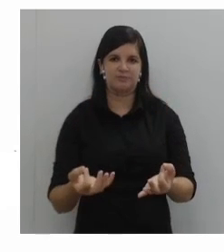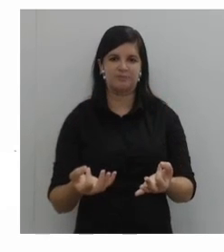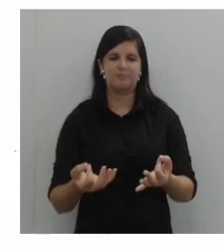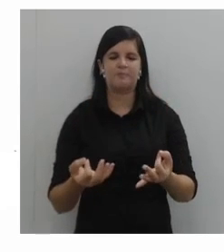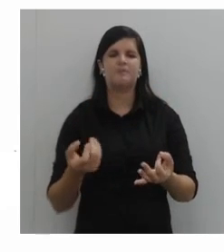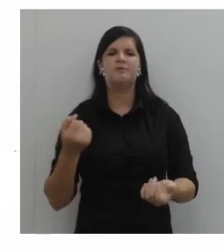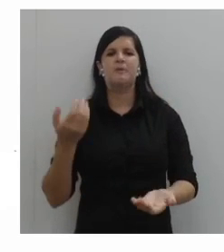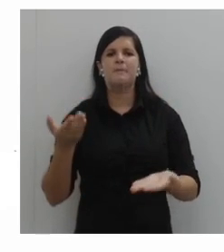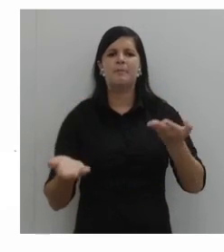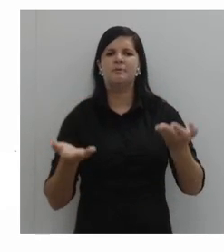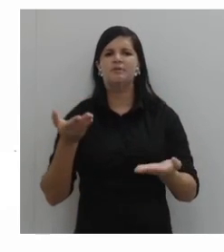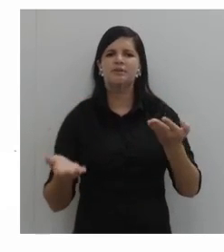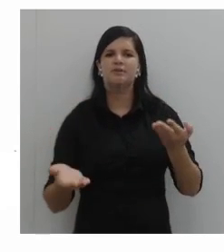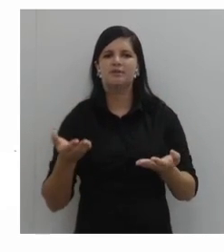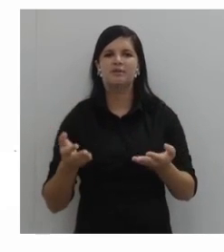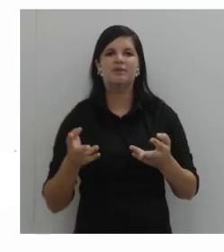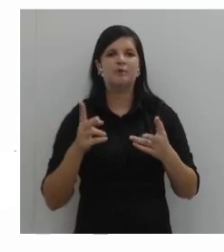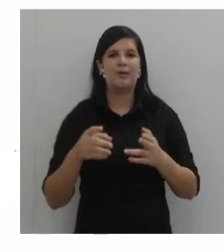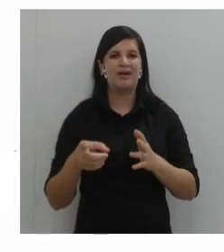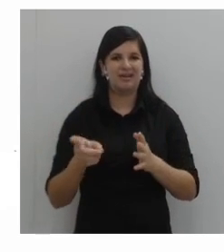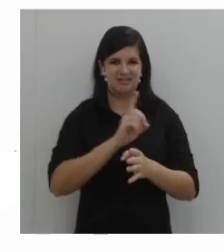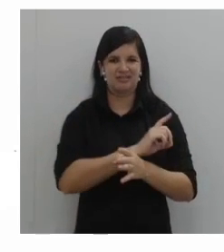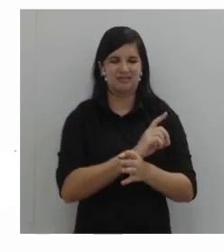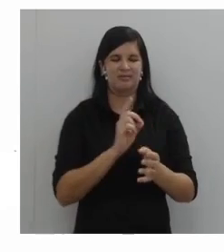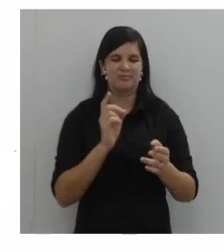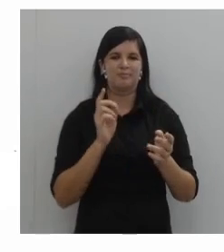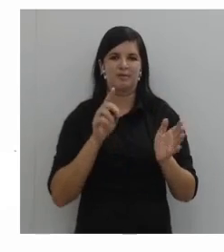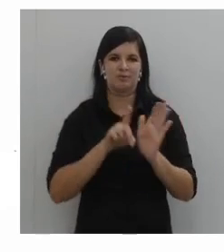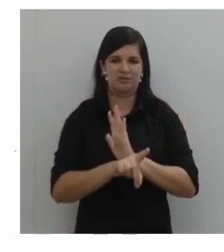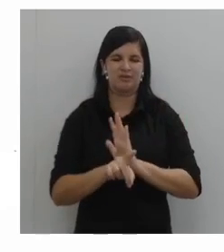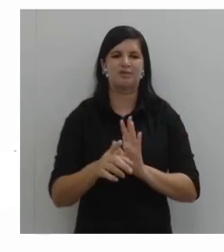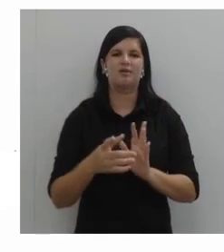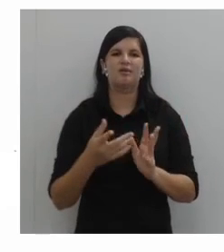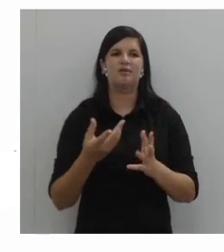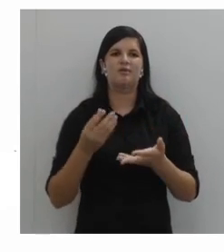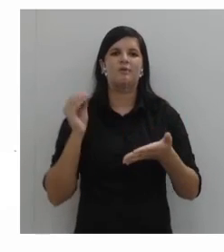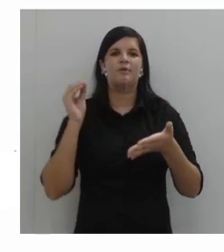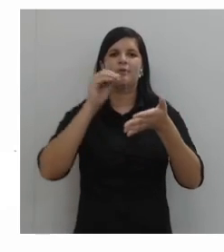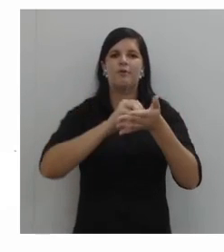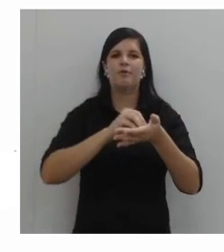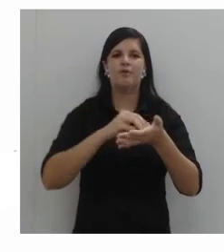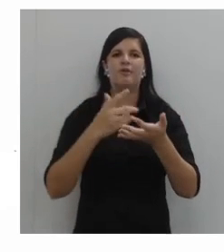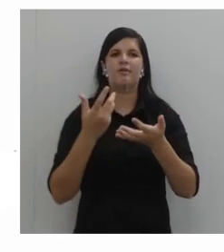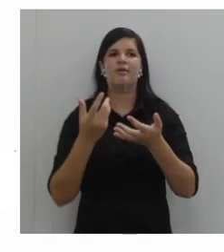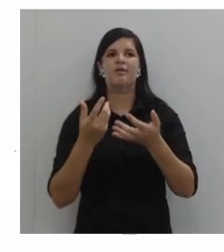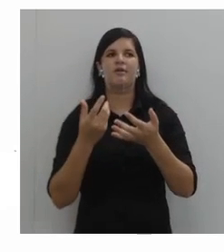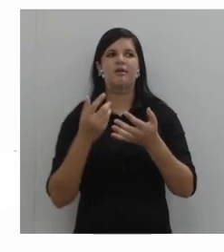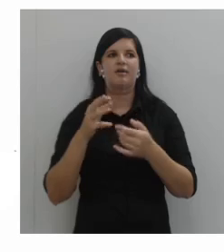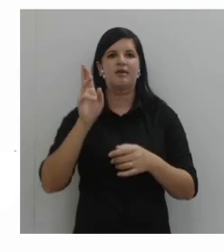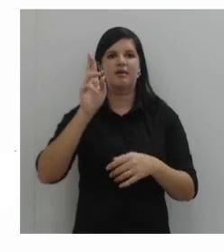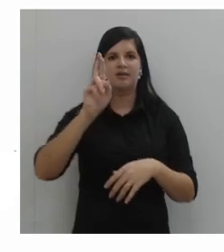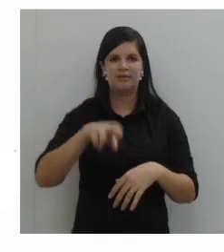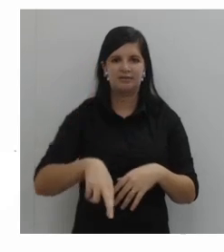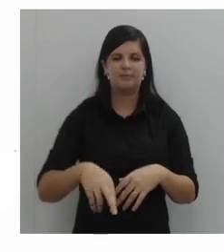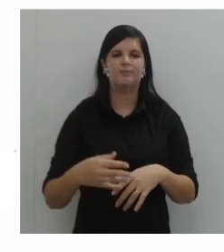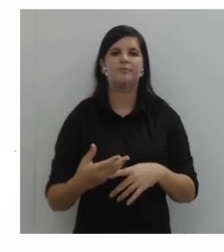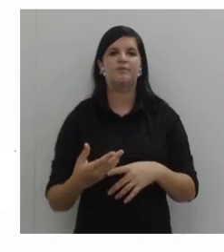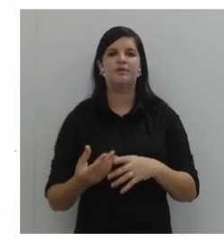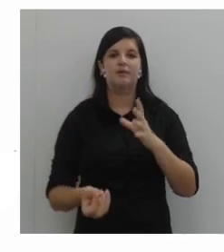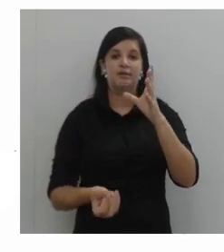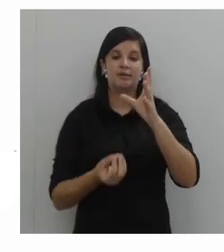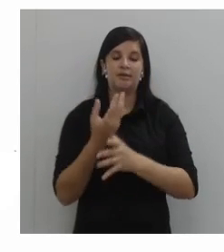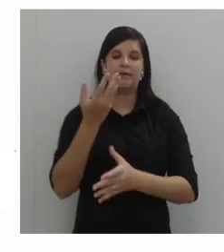a proporcionalidade como na questão anterior, vai ficar o seguinte. Eu vou colocar aqui, vou montar um par de razão que vai formar